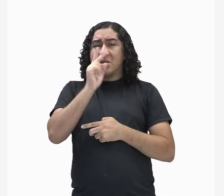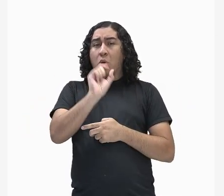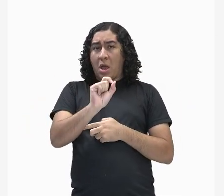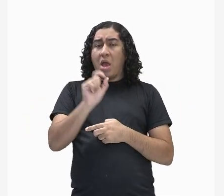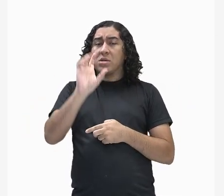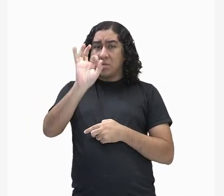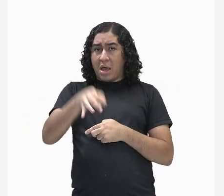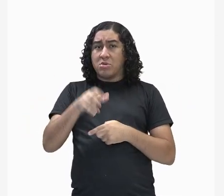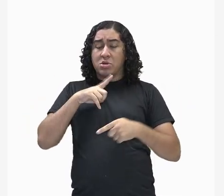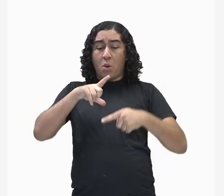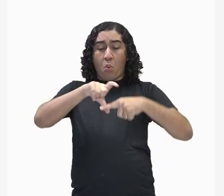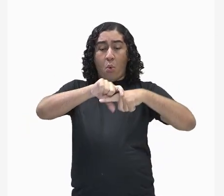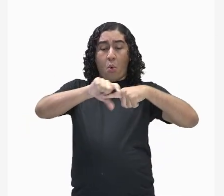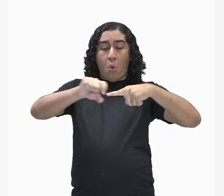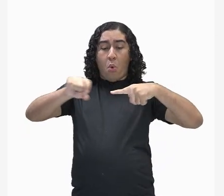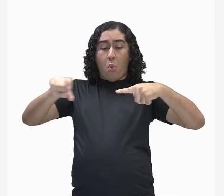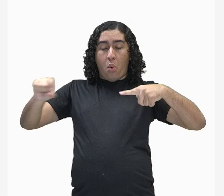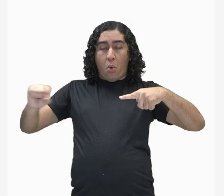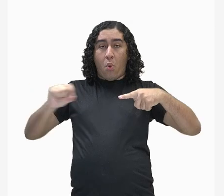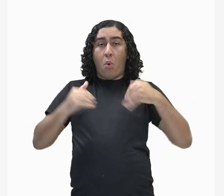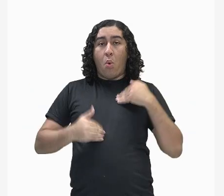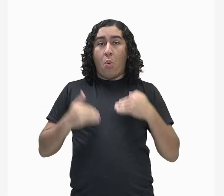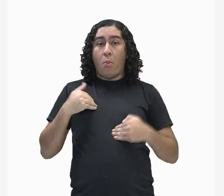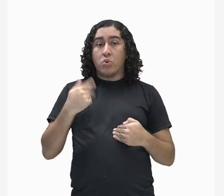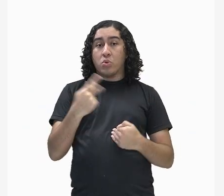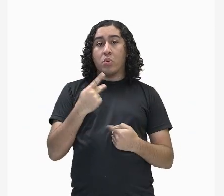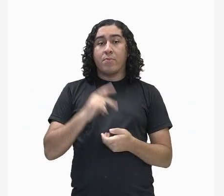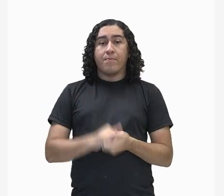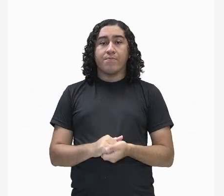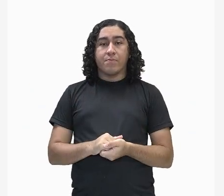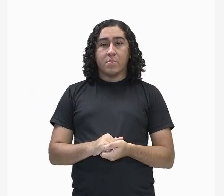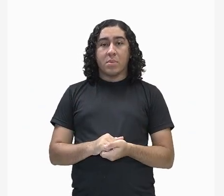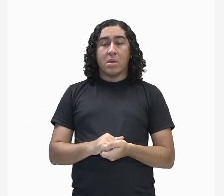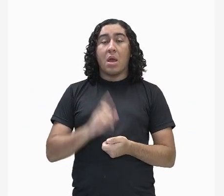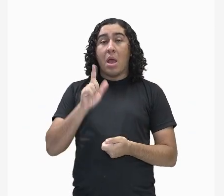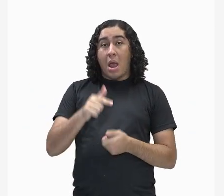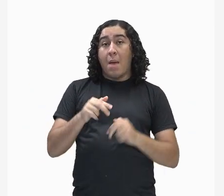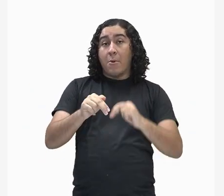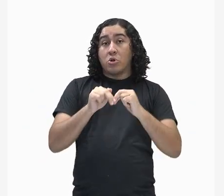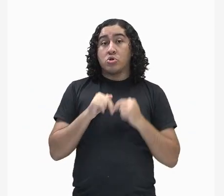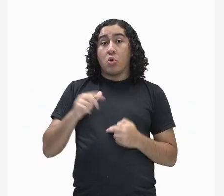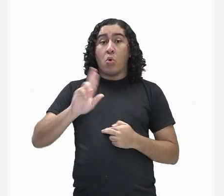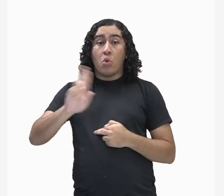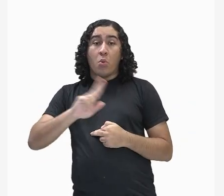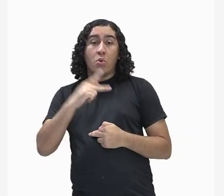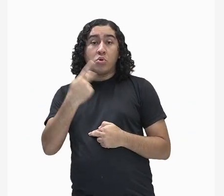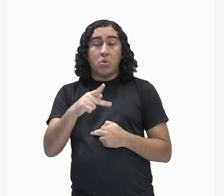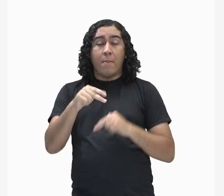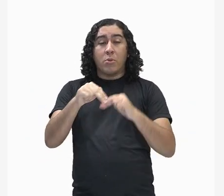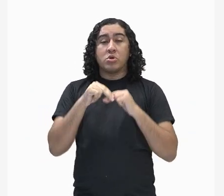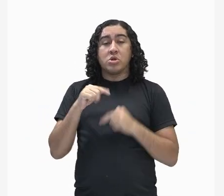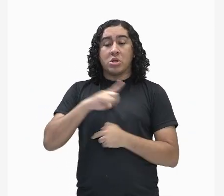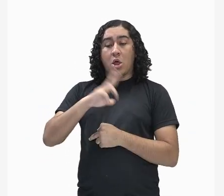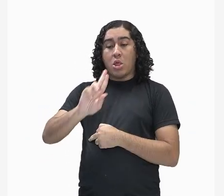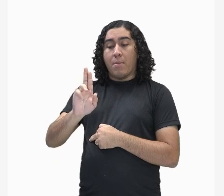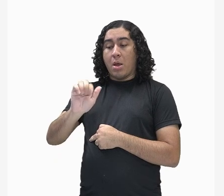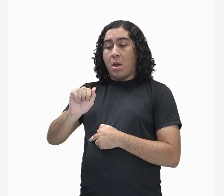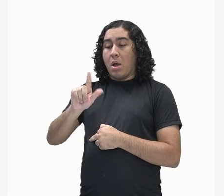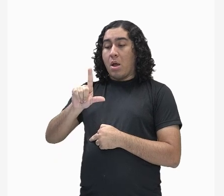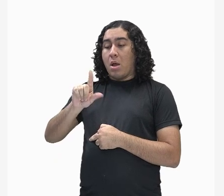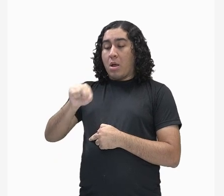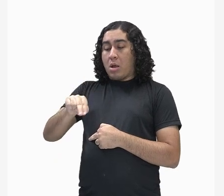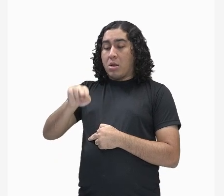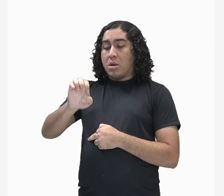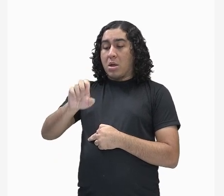mesmos constituindo o seu corpo. E é essa a origem do seu nome, né? Por isso que tem o nome anelídeos, porque o corpo